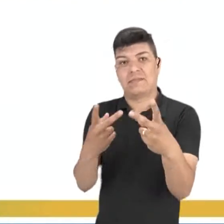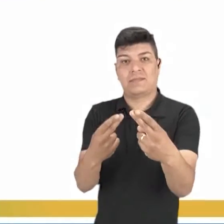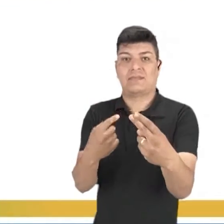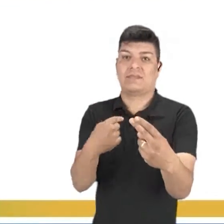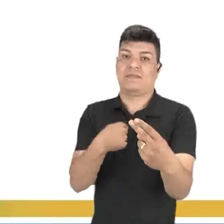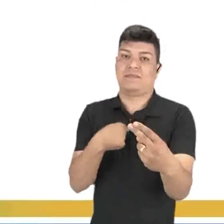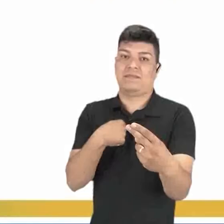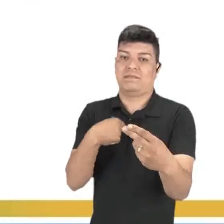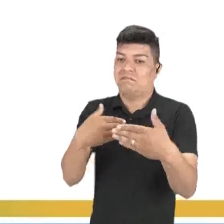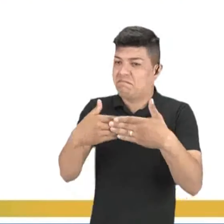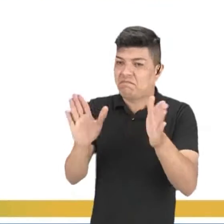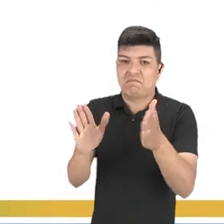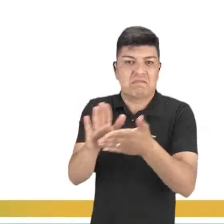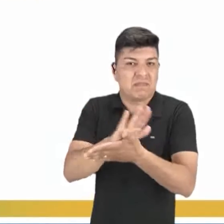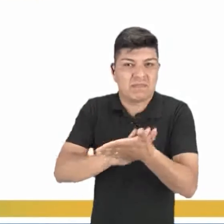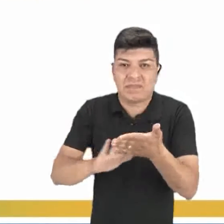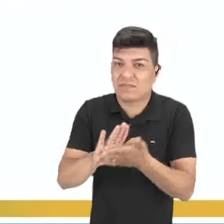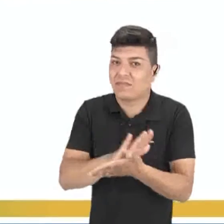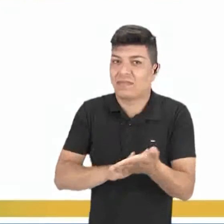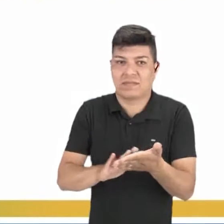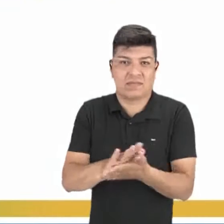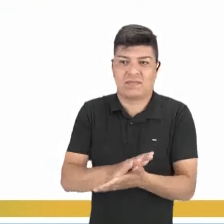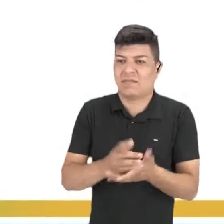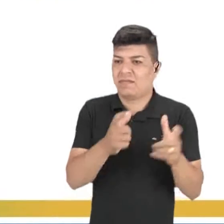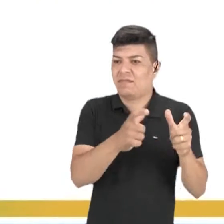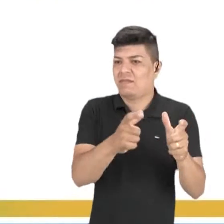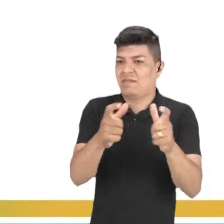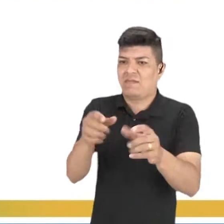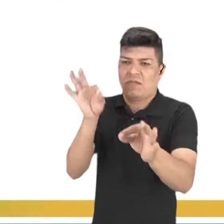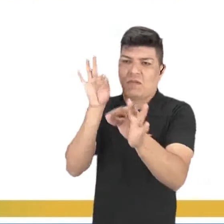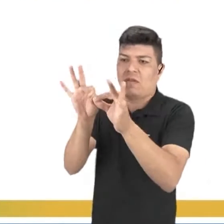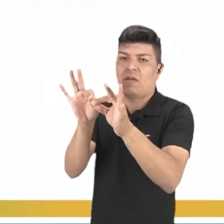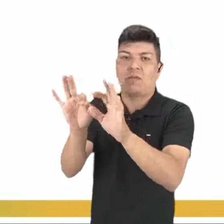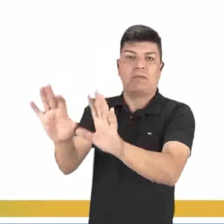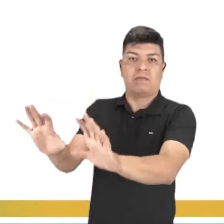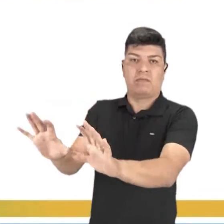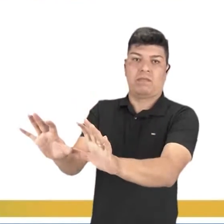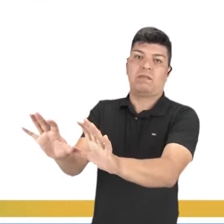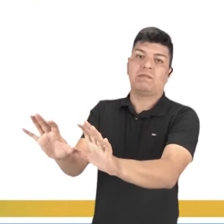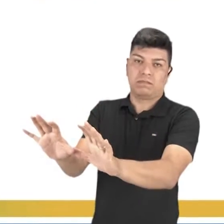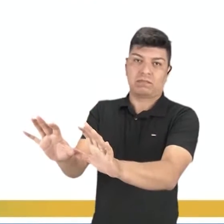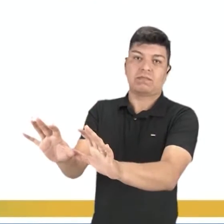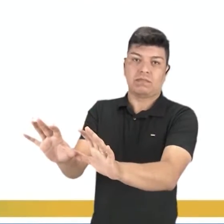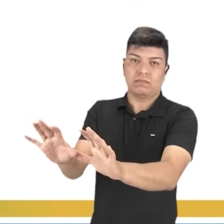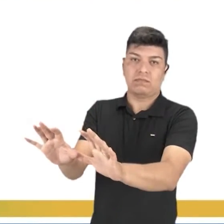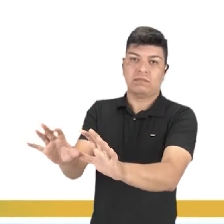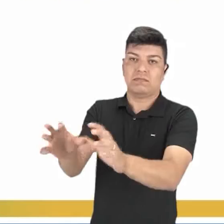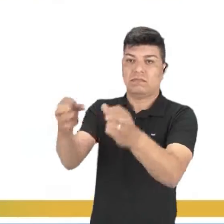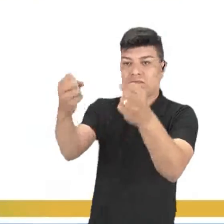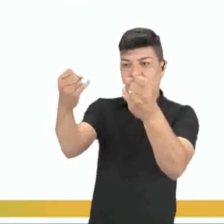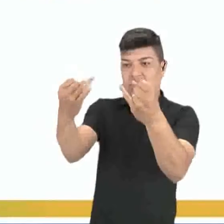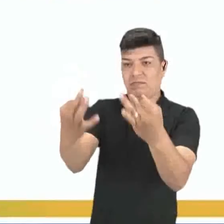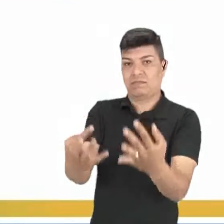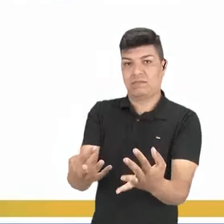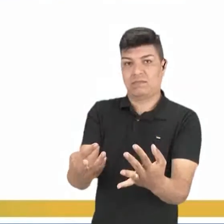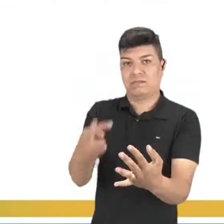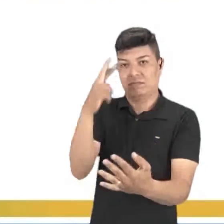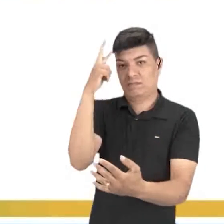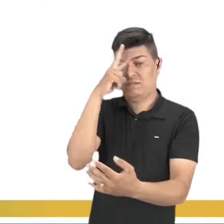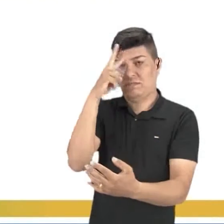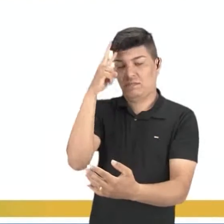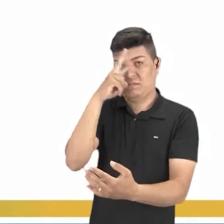não abro caminho para ninguém. Onde me espetam, fico. Contei essa história a um professor